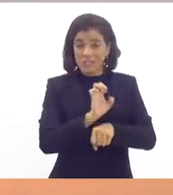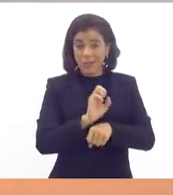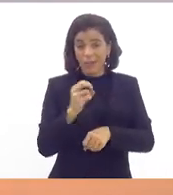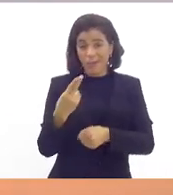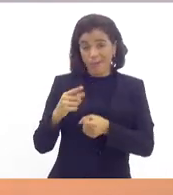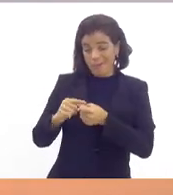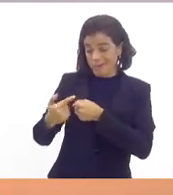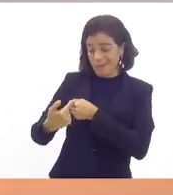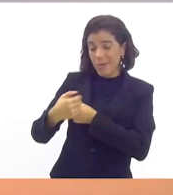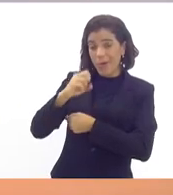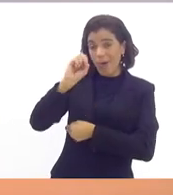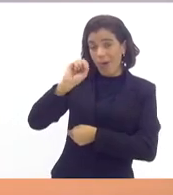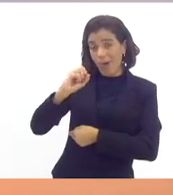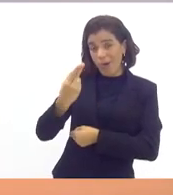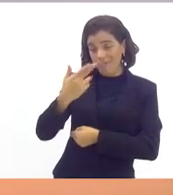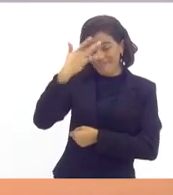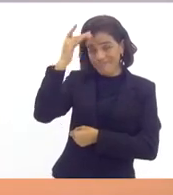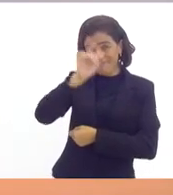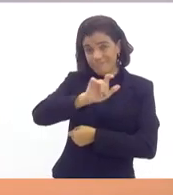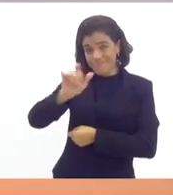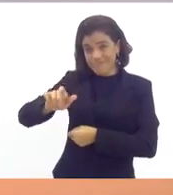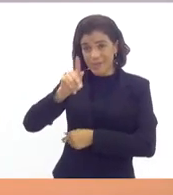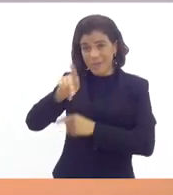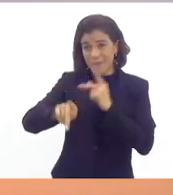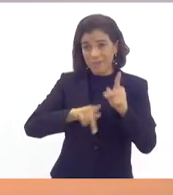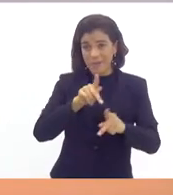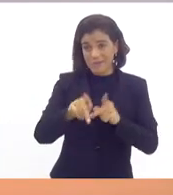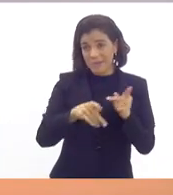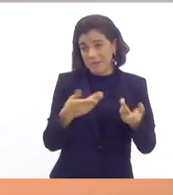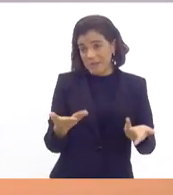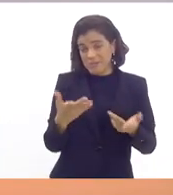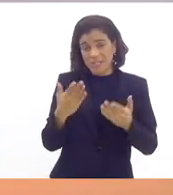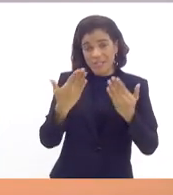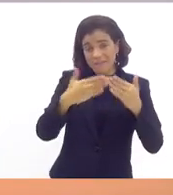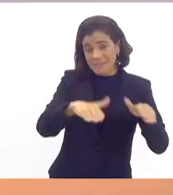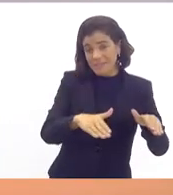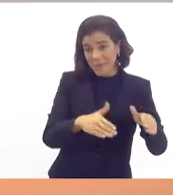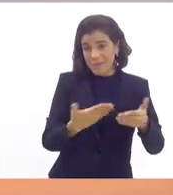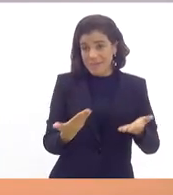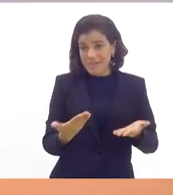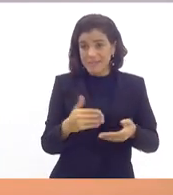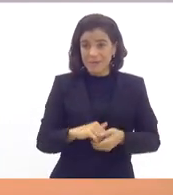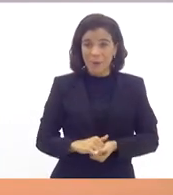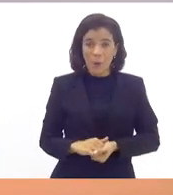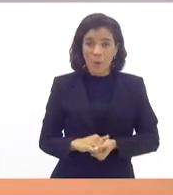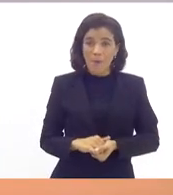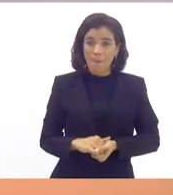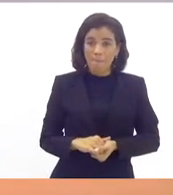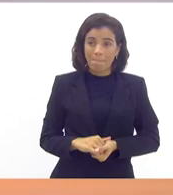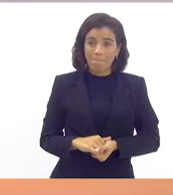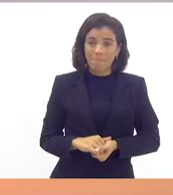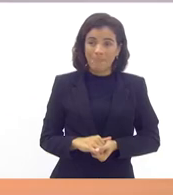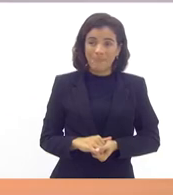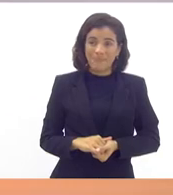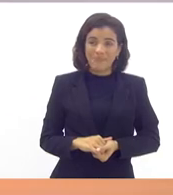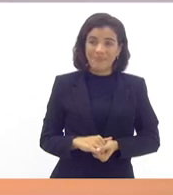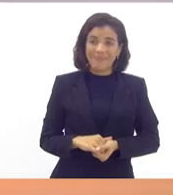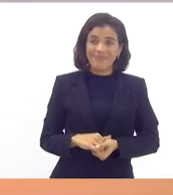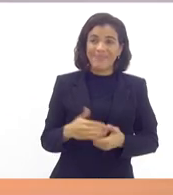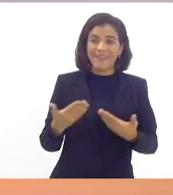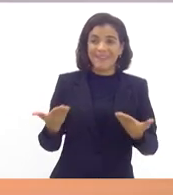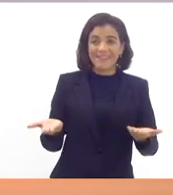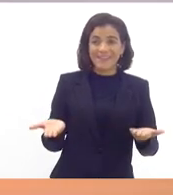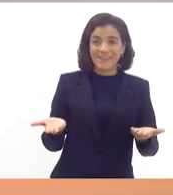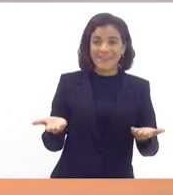dos contribuintes. Então, no fundo, já vai estar sendo feita essa compensação. Sei lá, você gostaria que seu banco tivesse